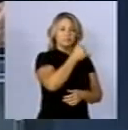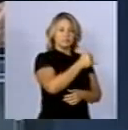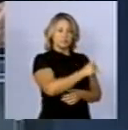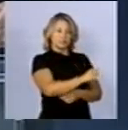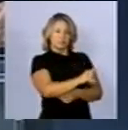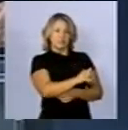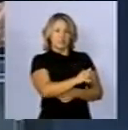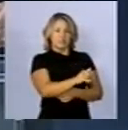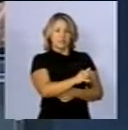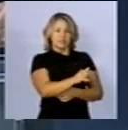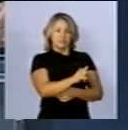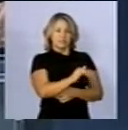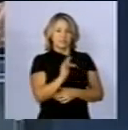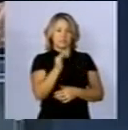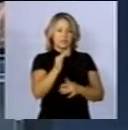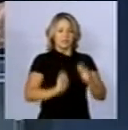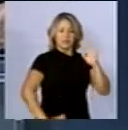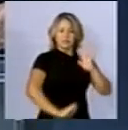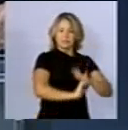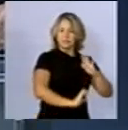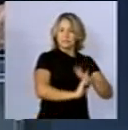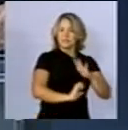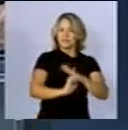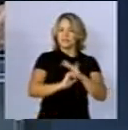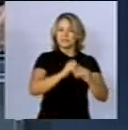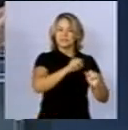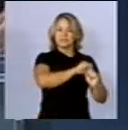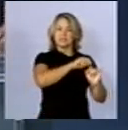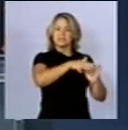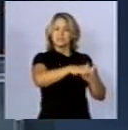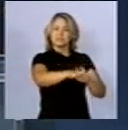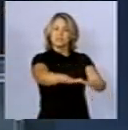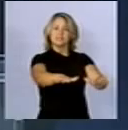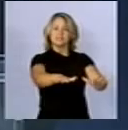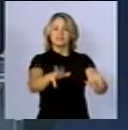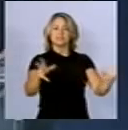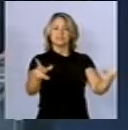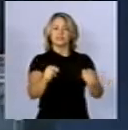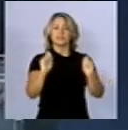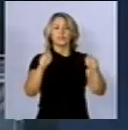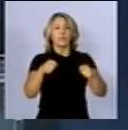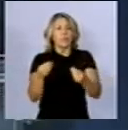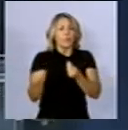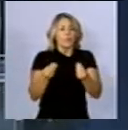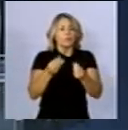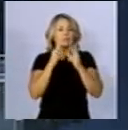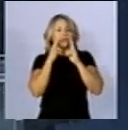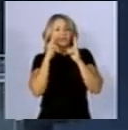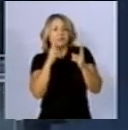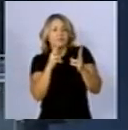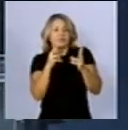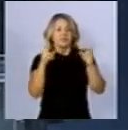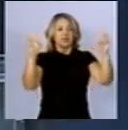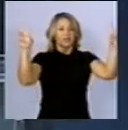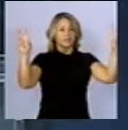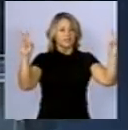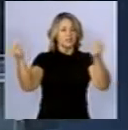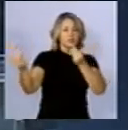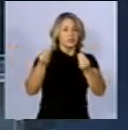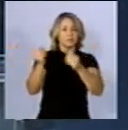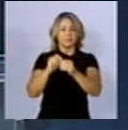eh formal, as empresas, as as empresas de transmissão especificamente, como é que elas enxergam a questão e como é que elas têm